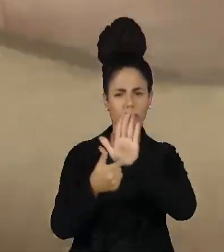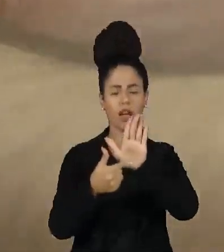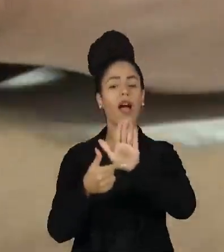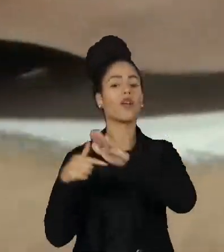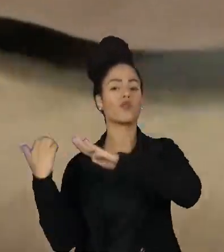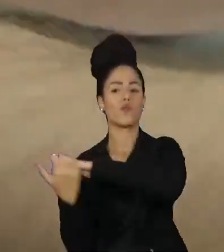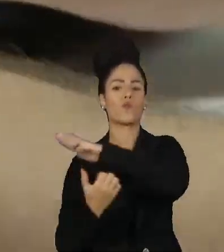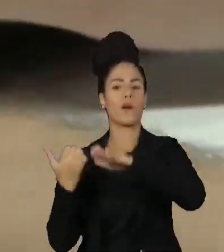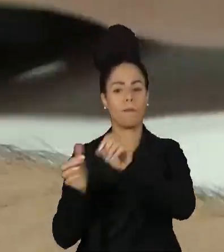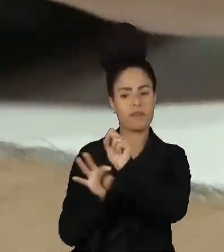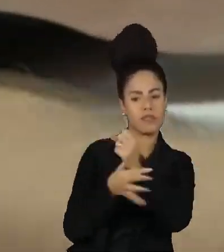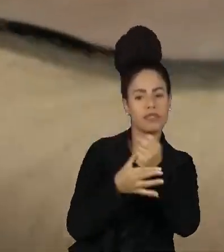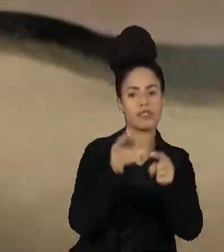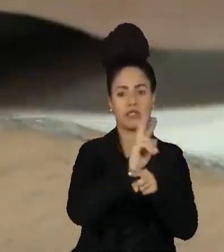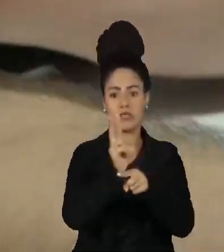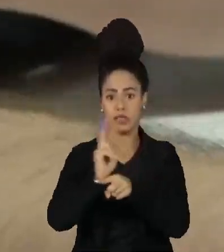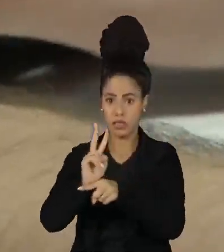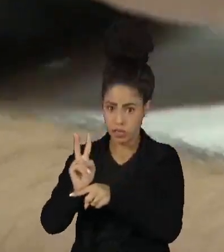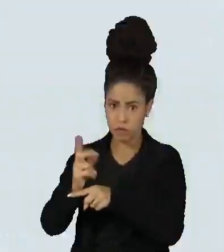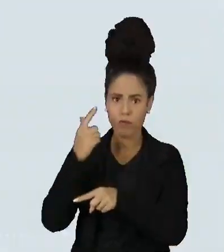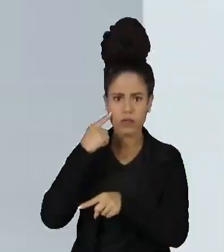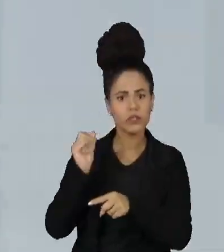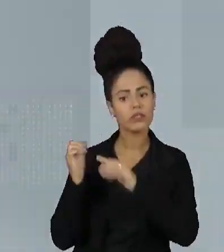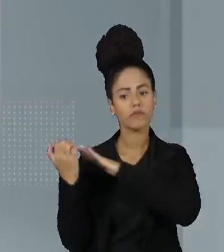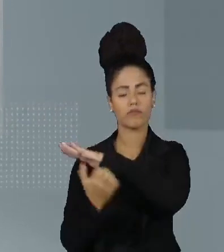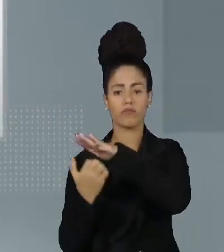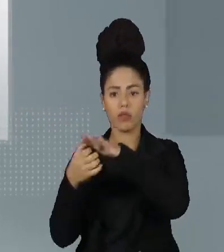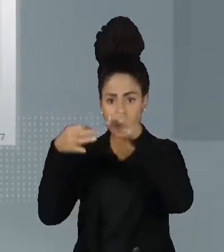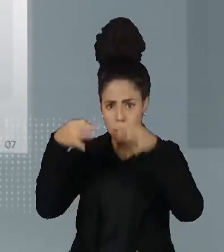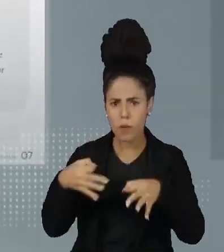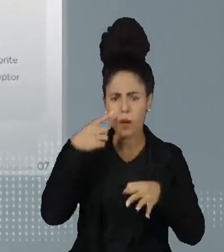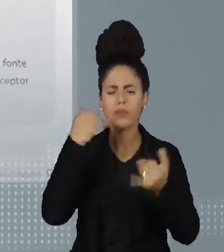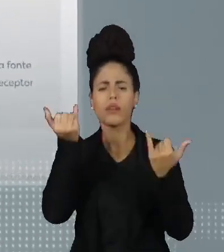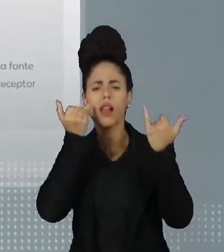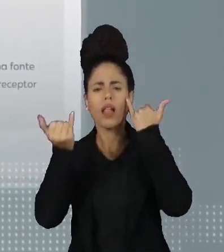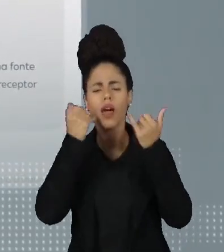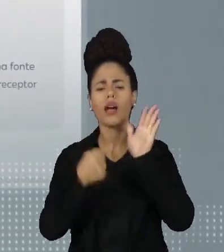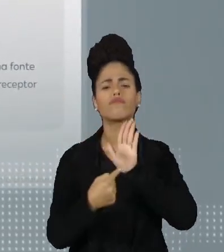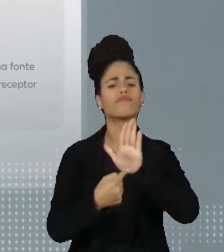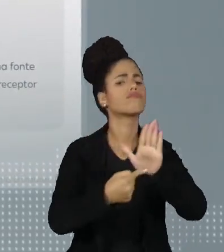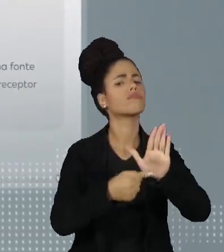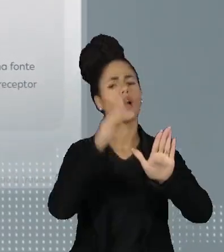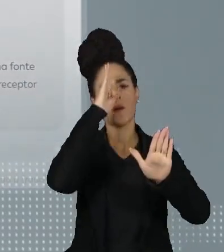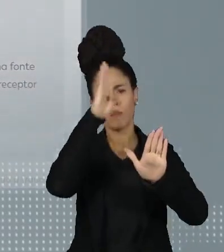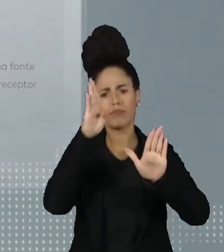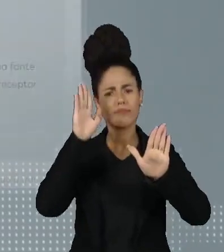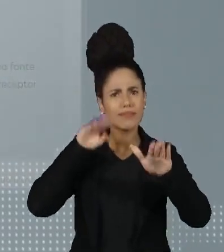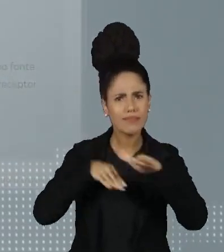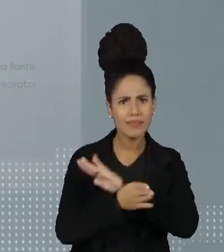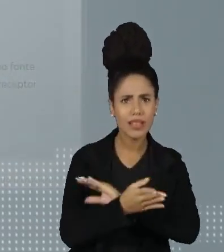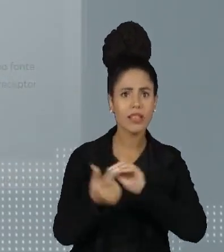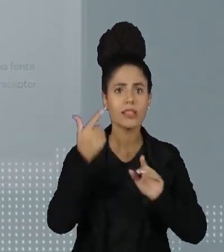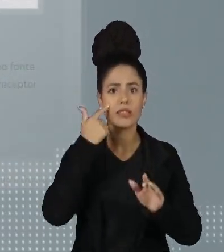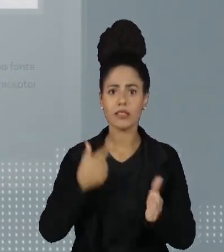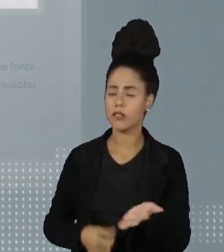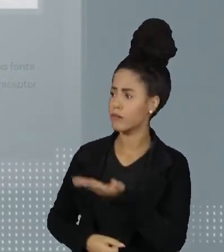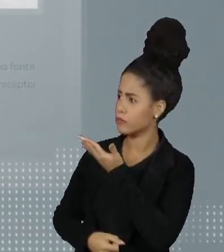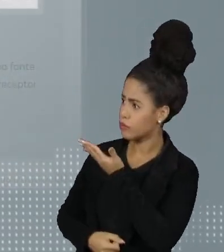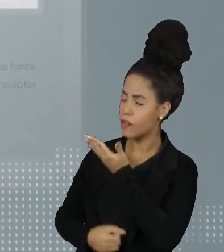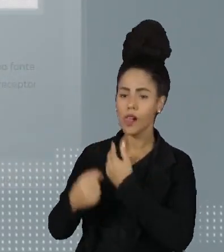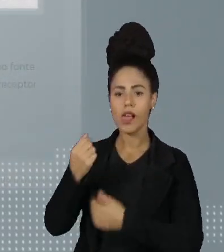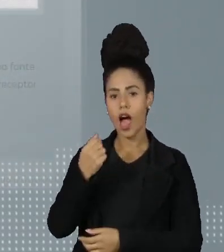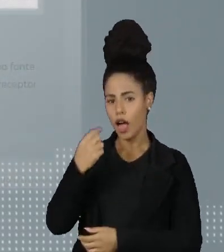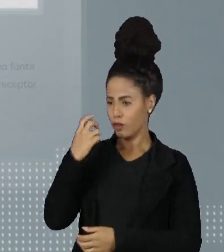nos três primeiros meses de 2023 o estudo apontou os tipos mais comuns de fraudes o spuffing em biometria